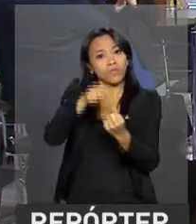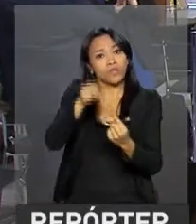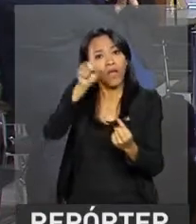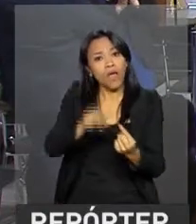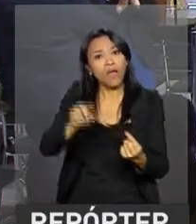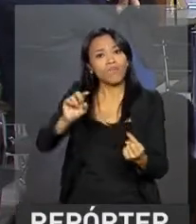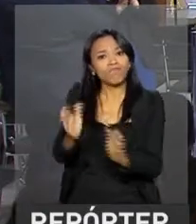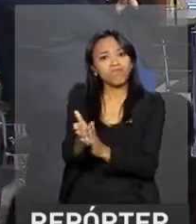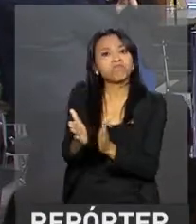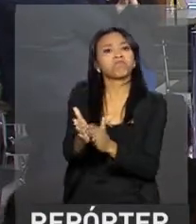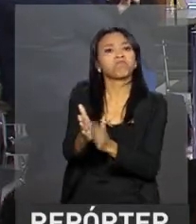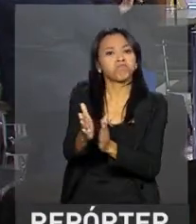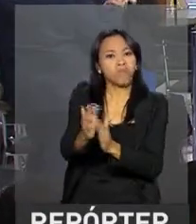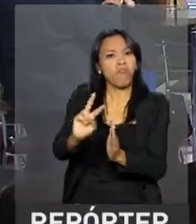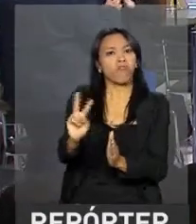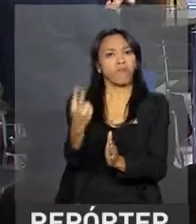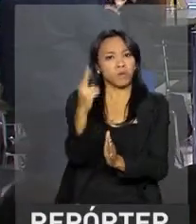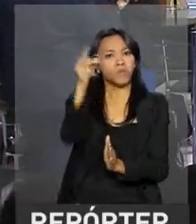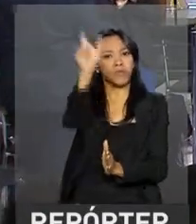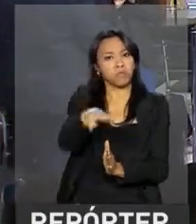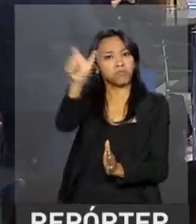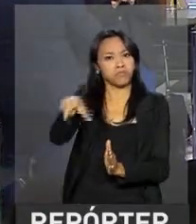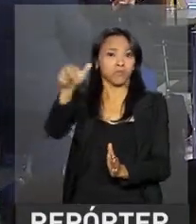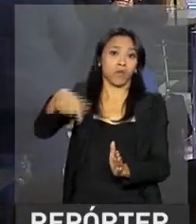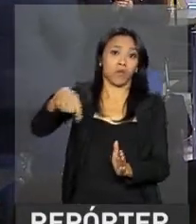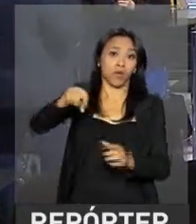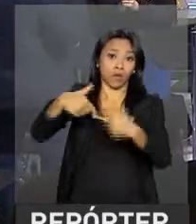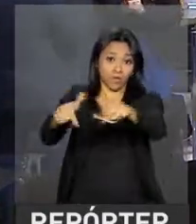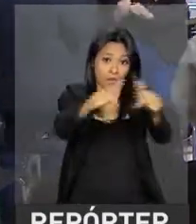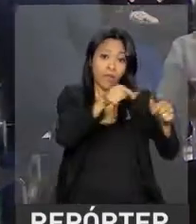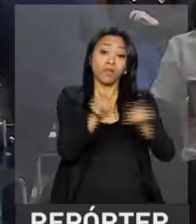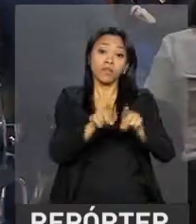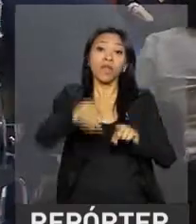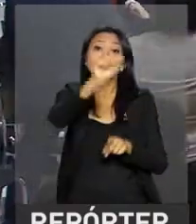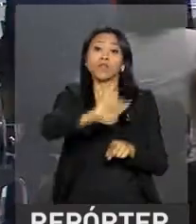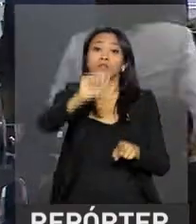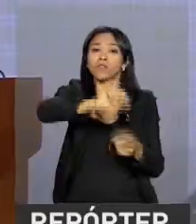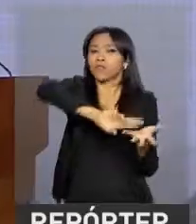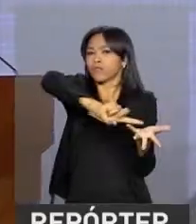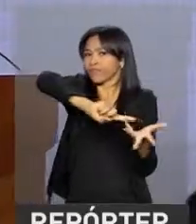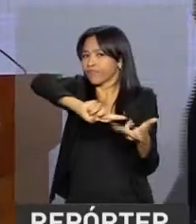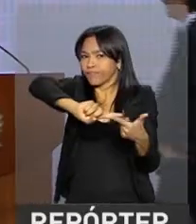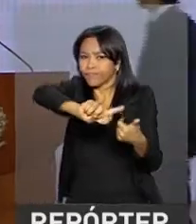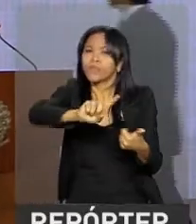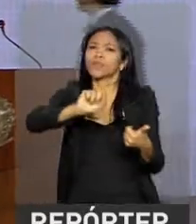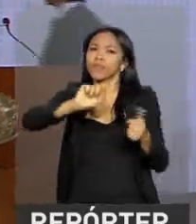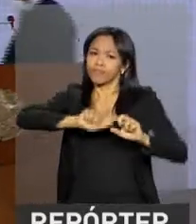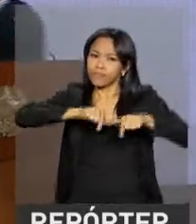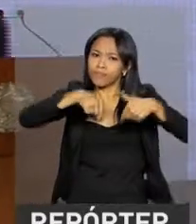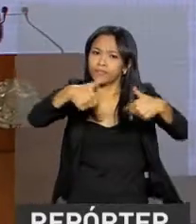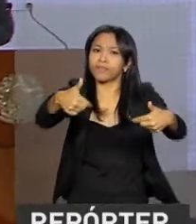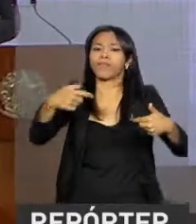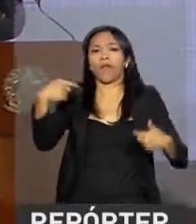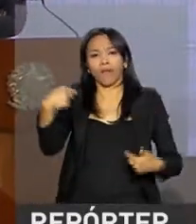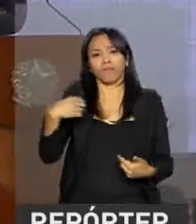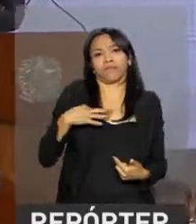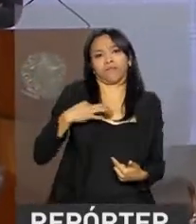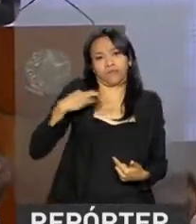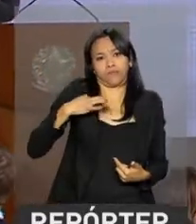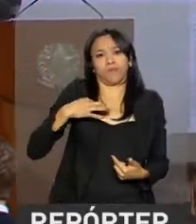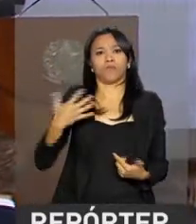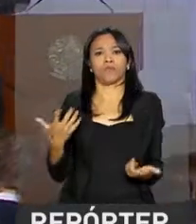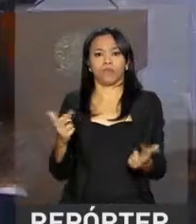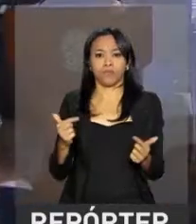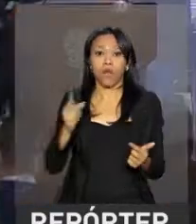valorização e reconhecimento dos voluntários e da zona organizações da sociedade civil que fazem esse tipo de trabalho nós estamos